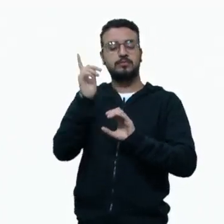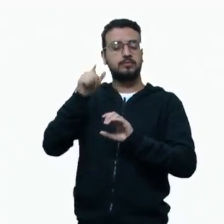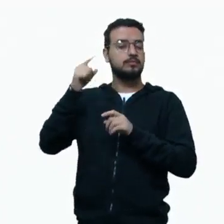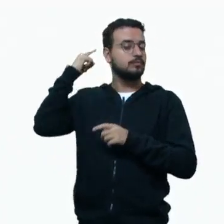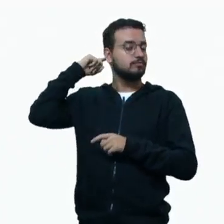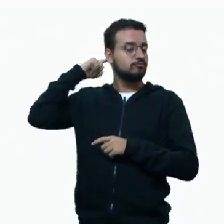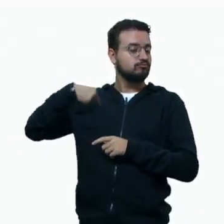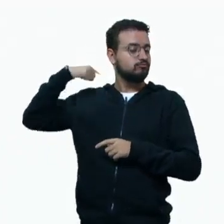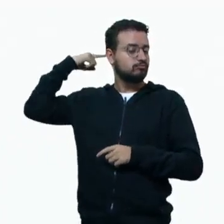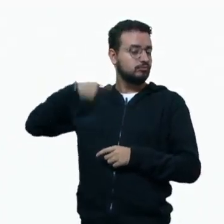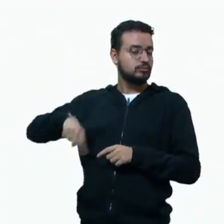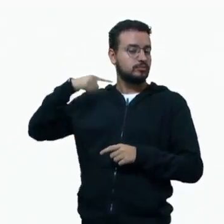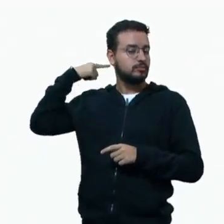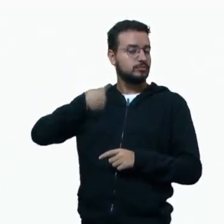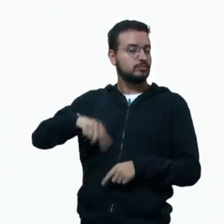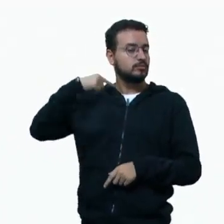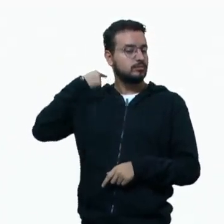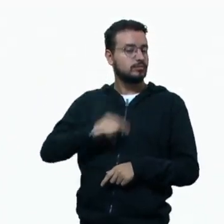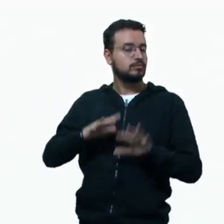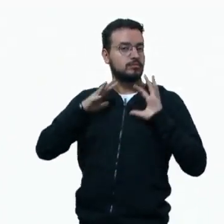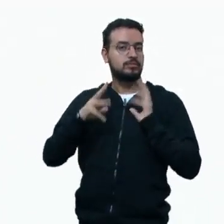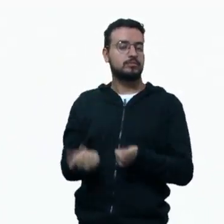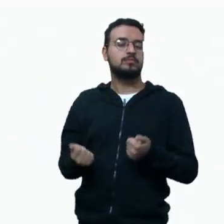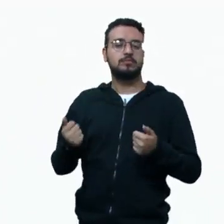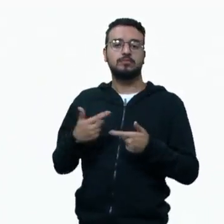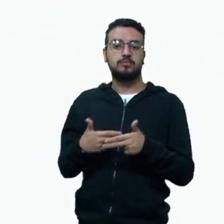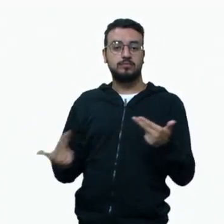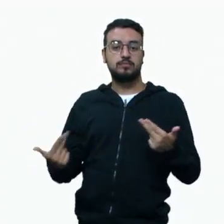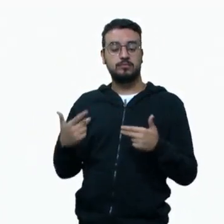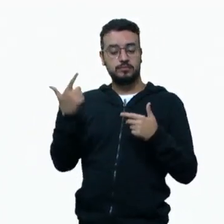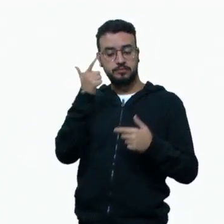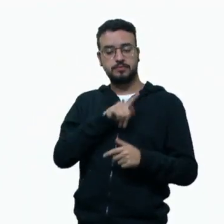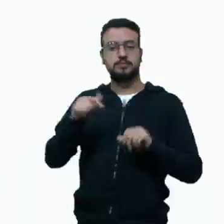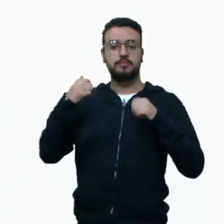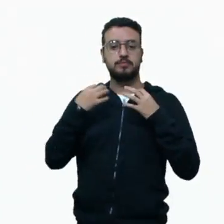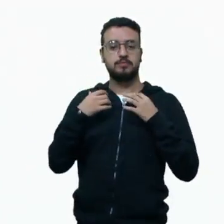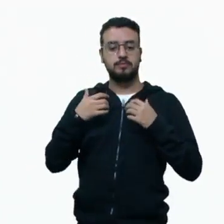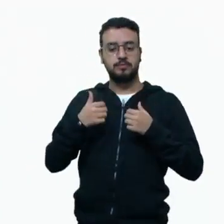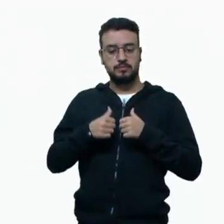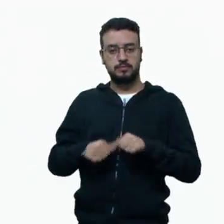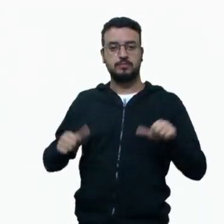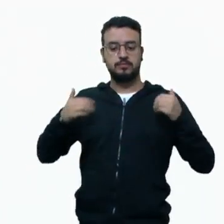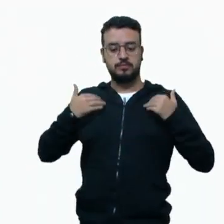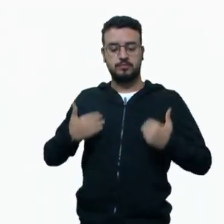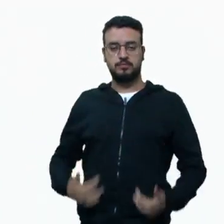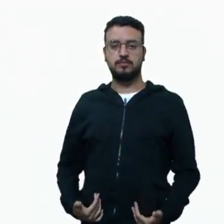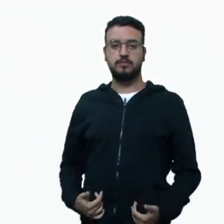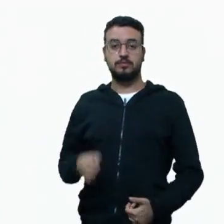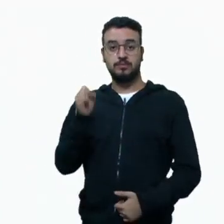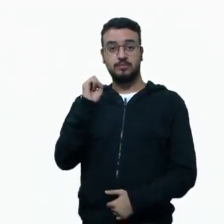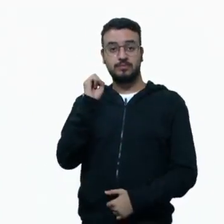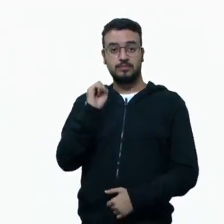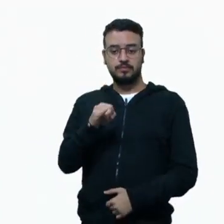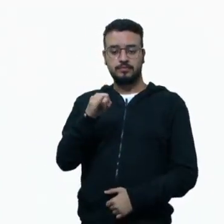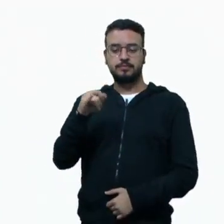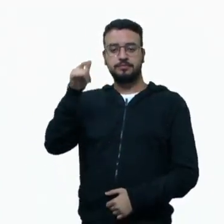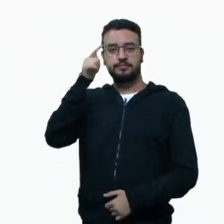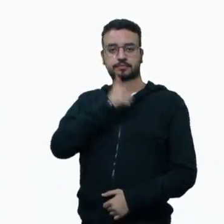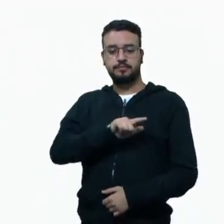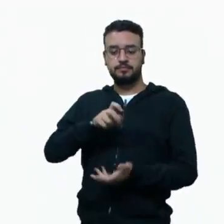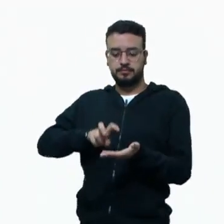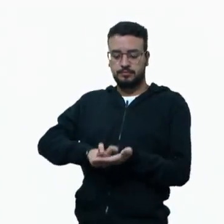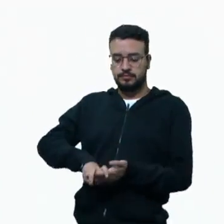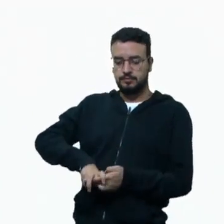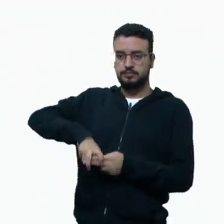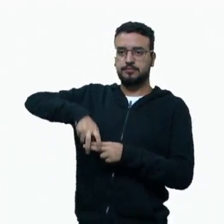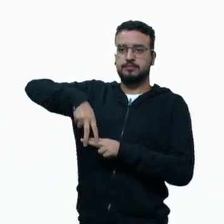estímulos presentes para que você se mantenha numa determinada postura. Se você vai levantar, o cerebelo continua fazendo isso,